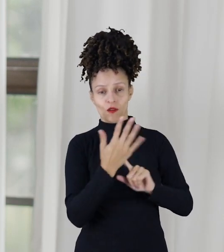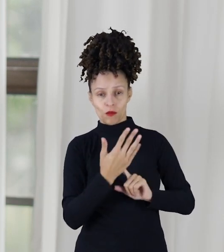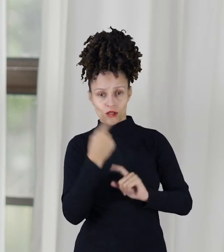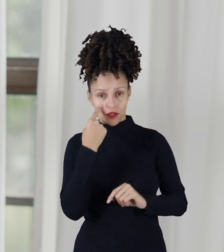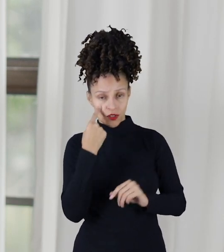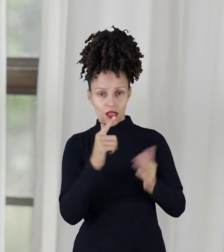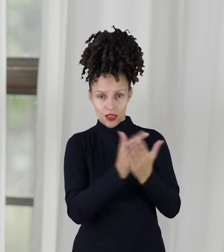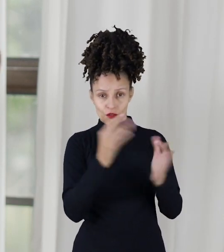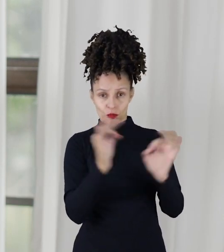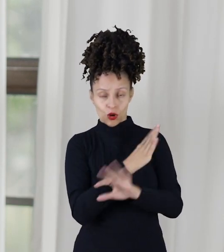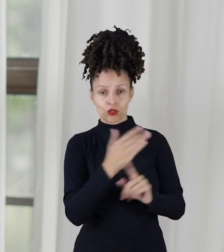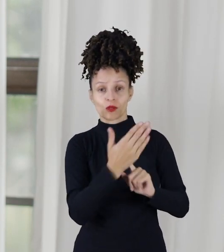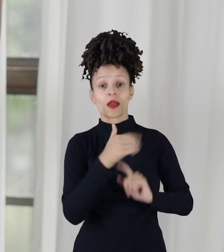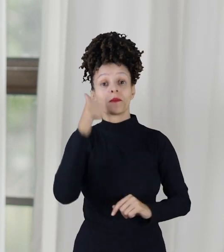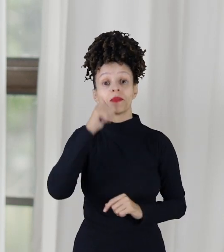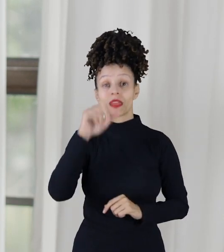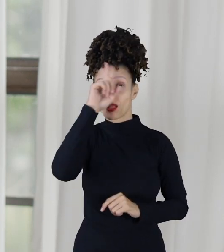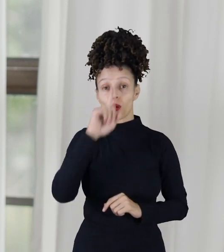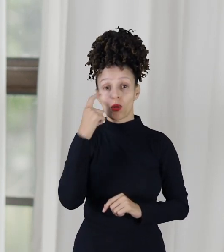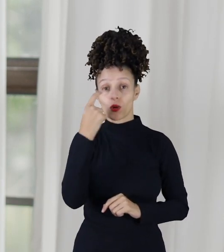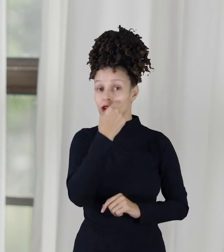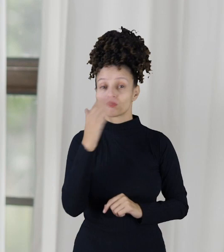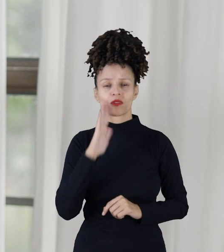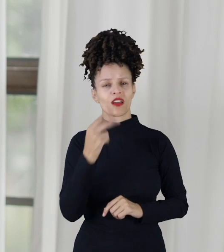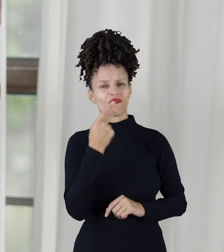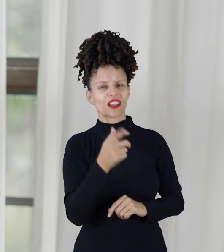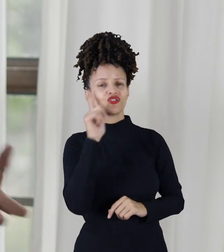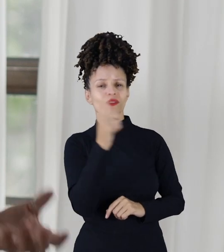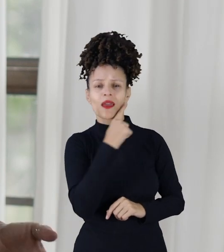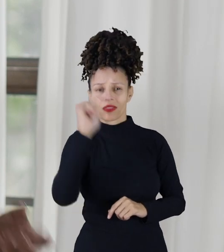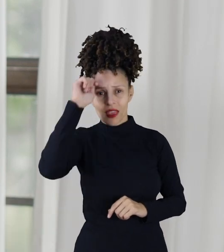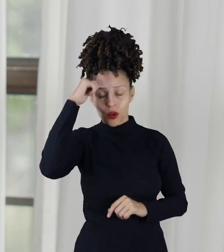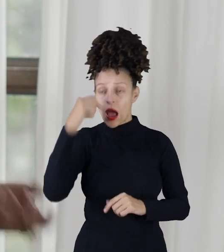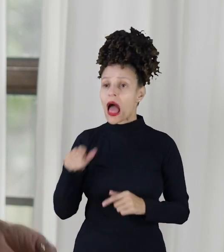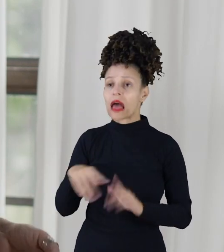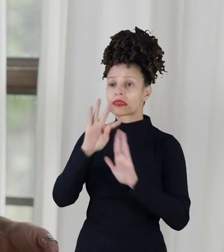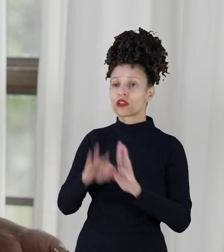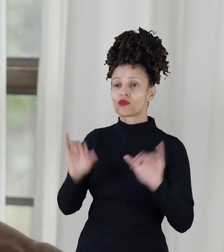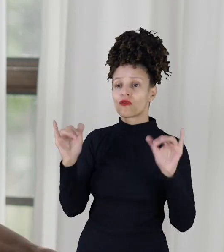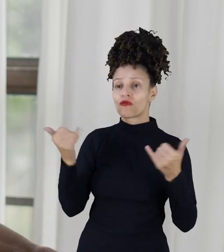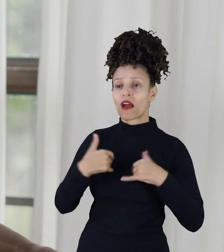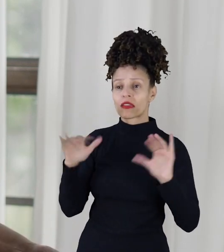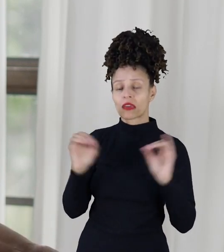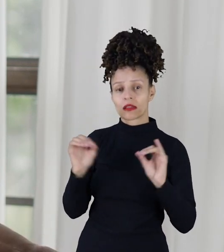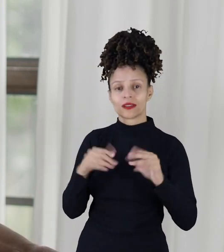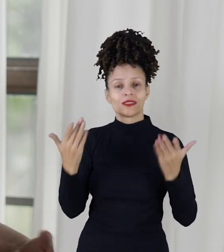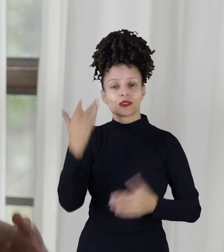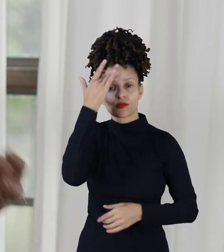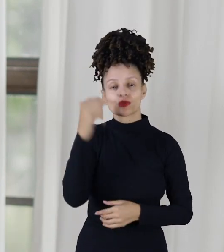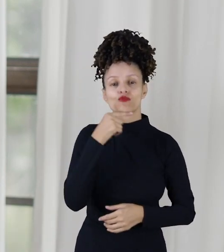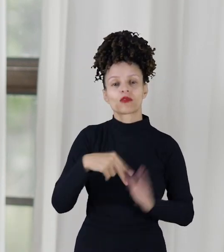eles devolvem para eu ver, depois do livro já pronto, as meninas loiras de olho azul, eu falo, mas as gêmeas são negras. Isso não está no